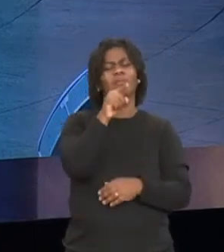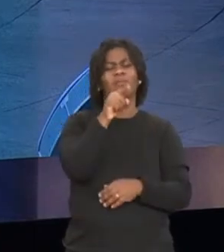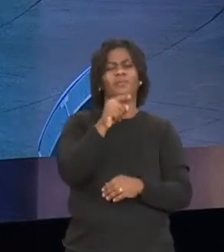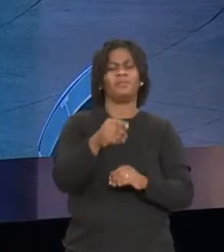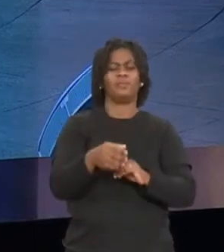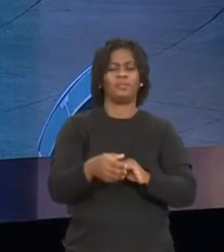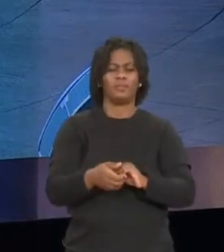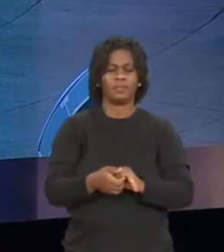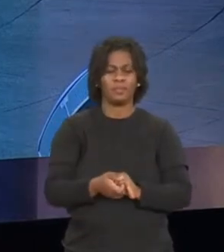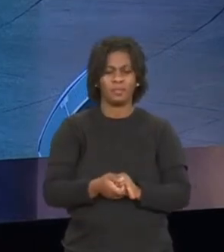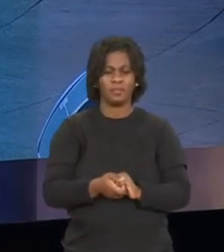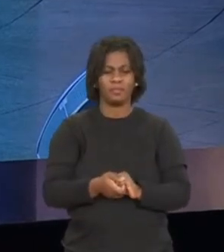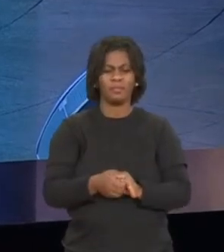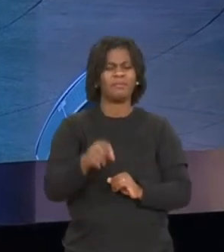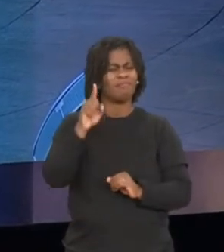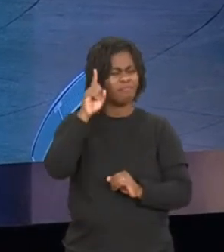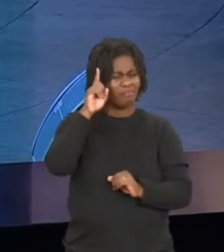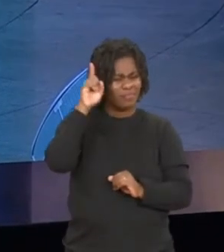Eu sei dos medos,